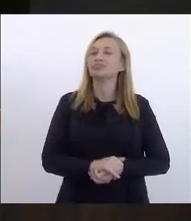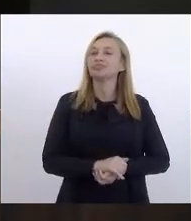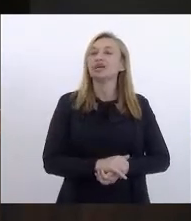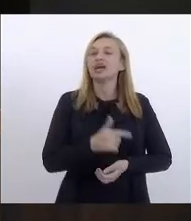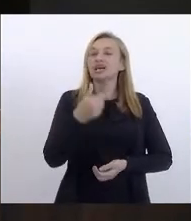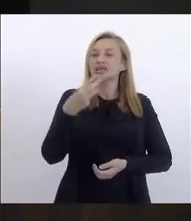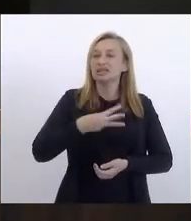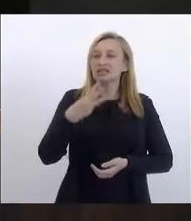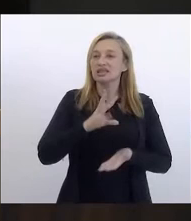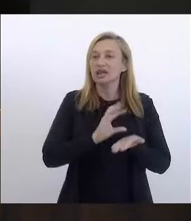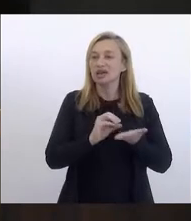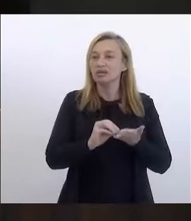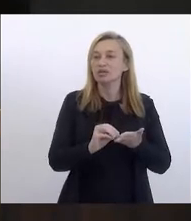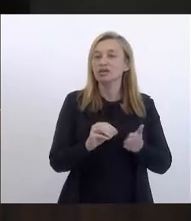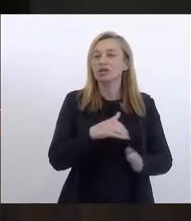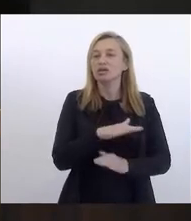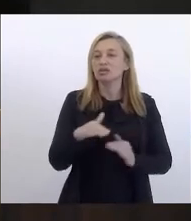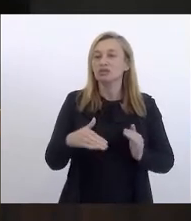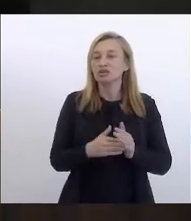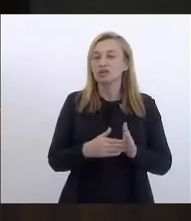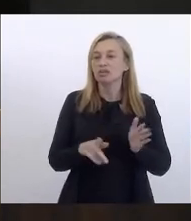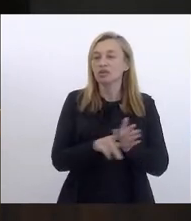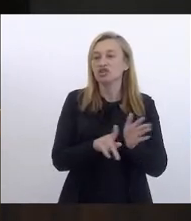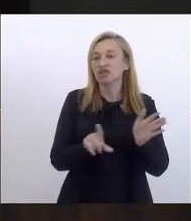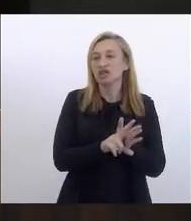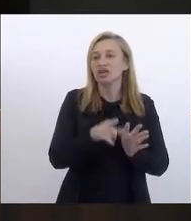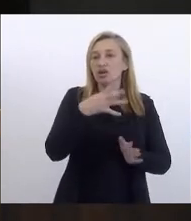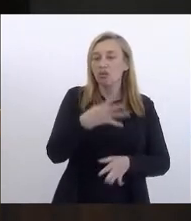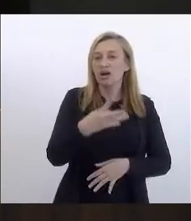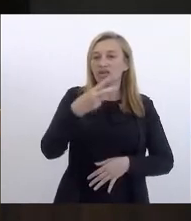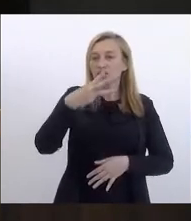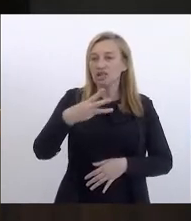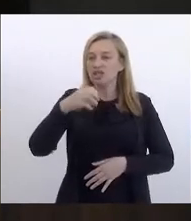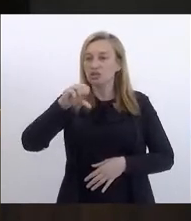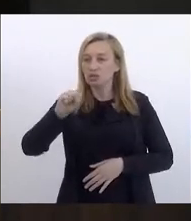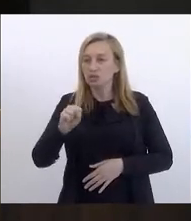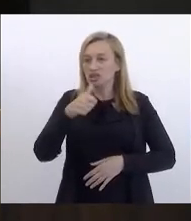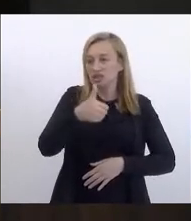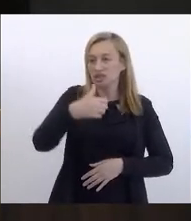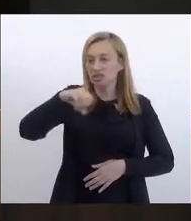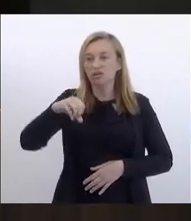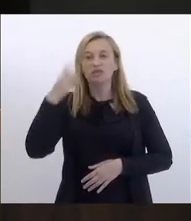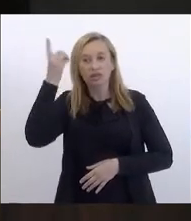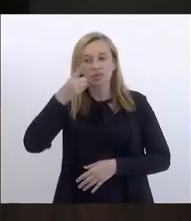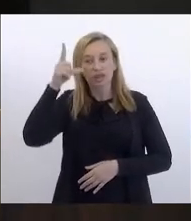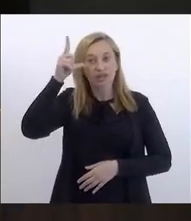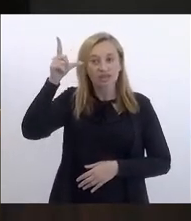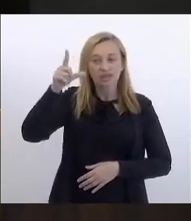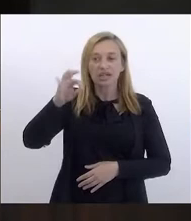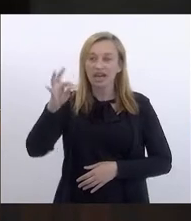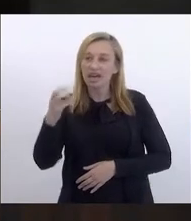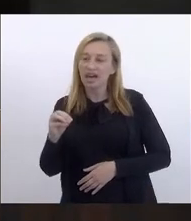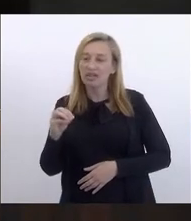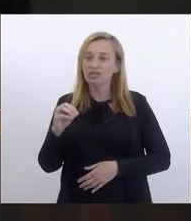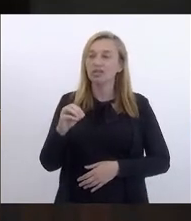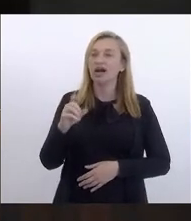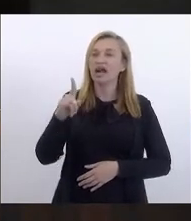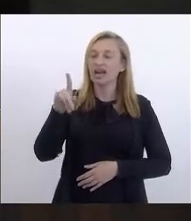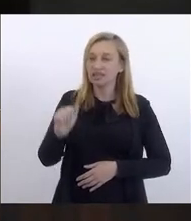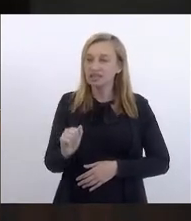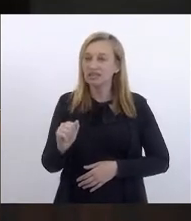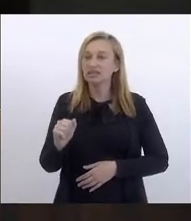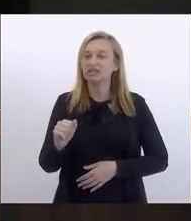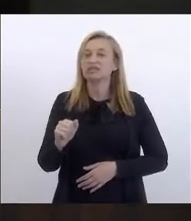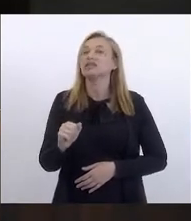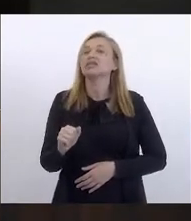terceiro da pauta veto total aposto ao projeto de lei 438 de 19 de autoridade dos deputados Lucinha, Carlos Caiado, Alana Passos e